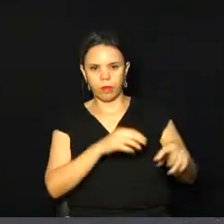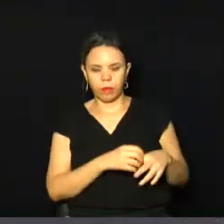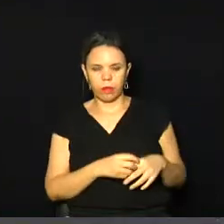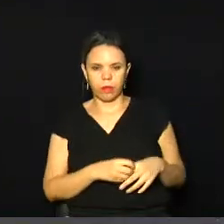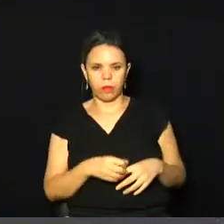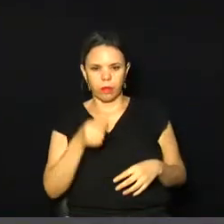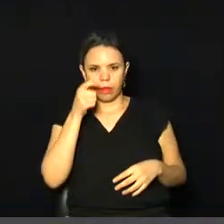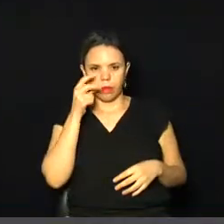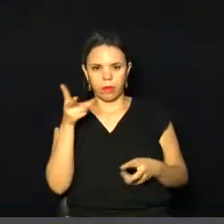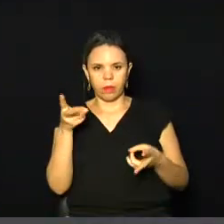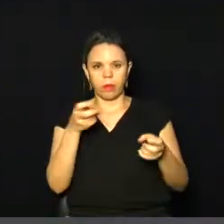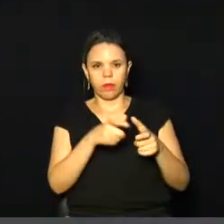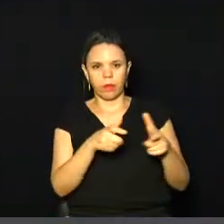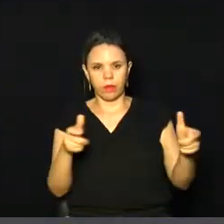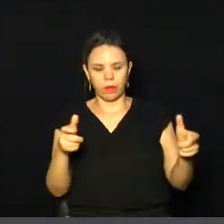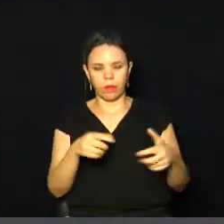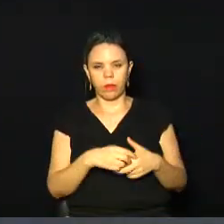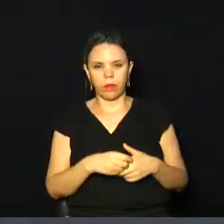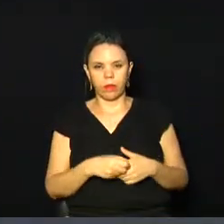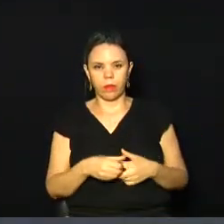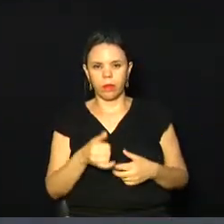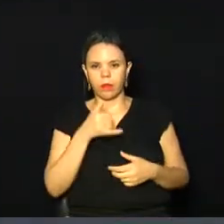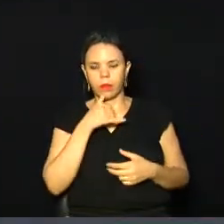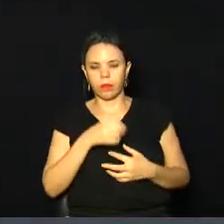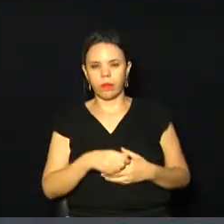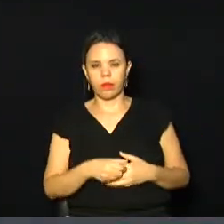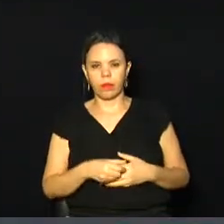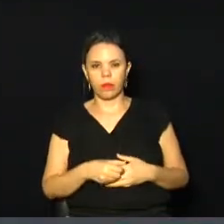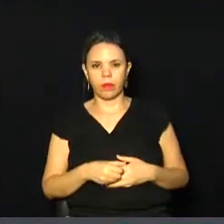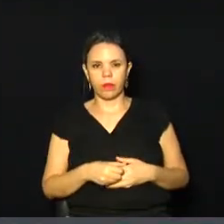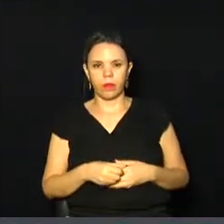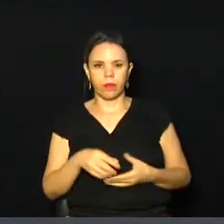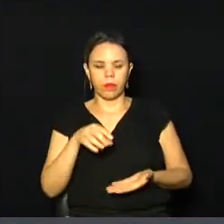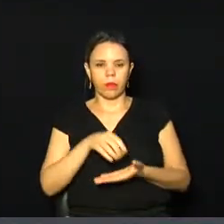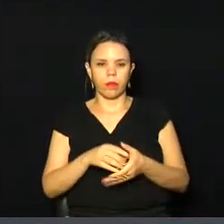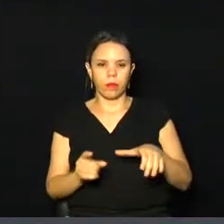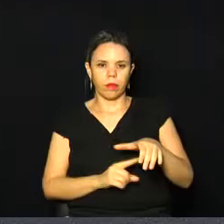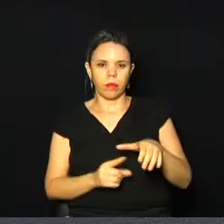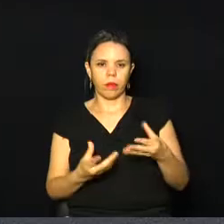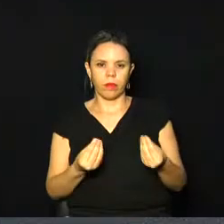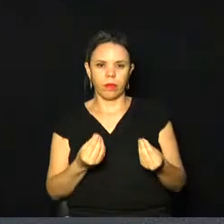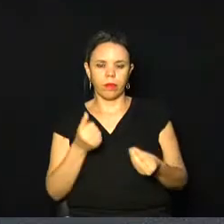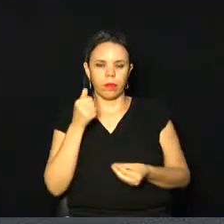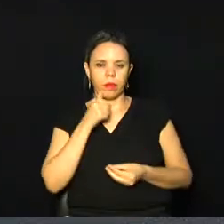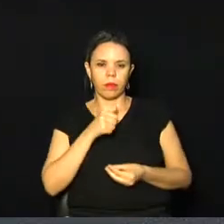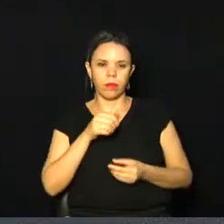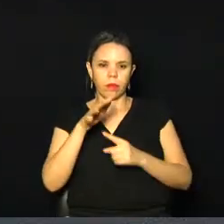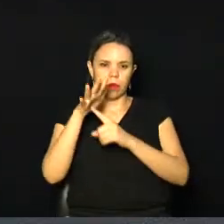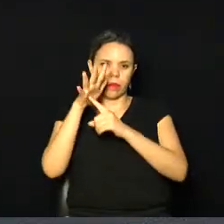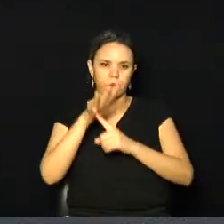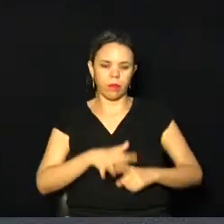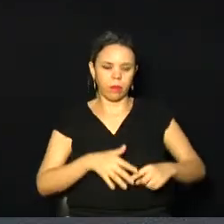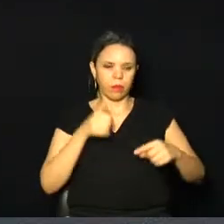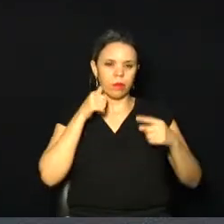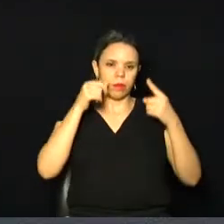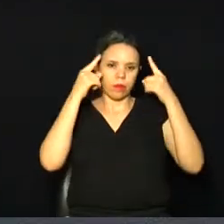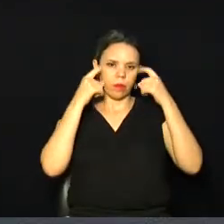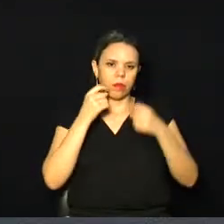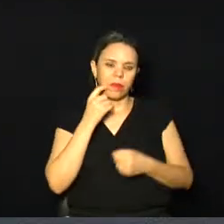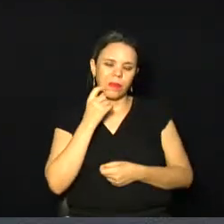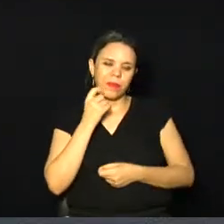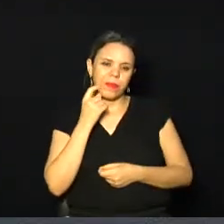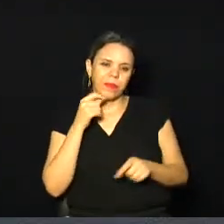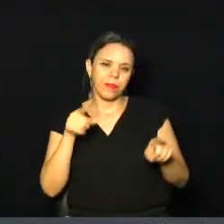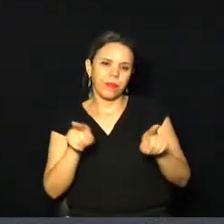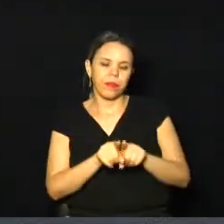vê muito em alta, né? Infelizmente. Então, assim, no consultório eu recebo bastante mulheres vítimas de violência doméstica e também